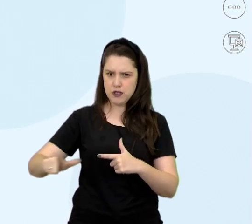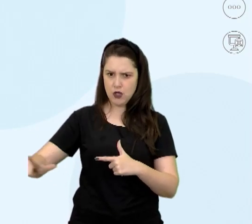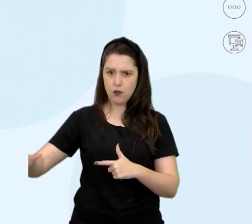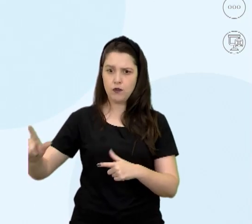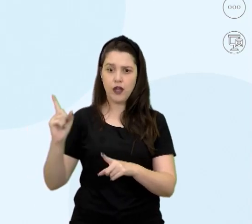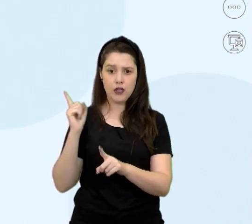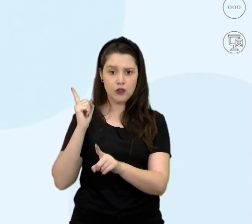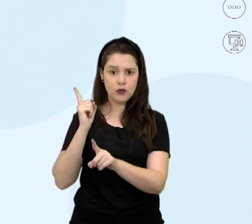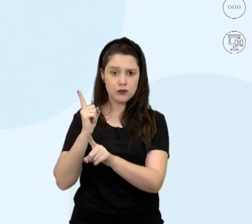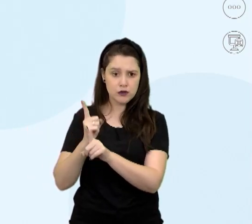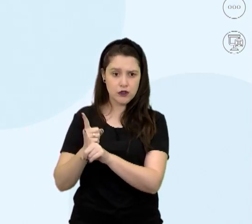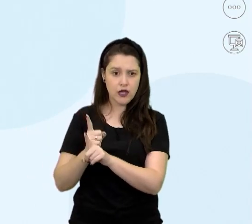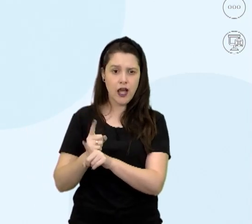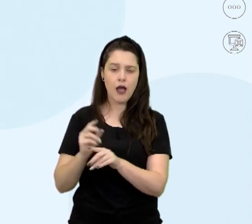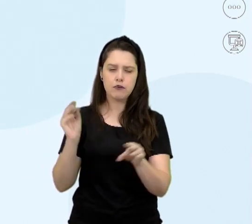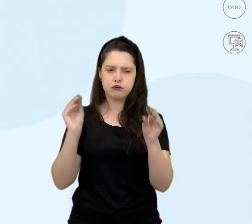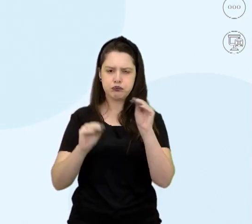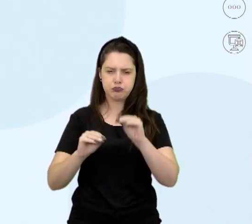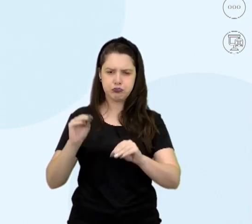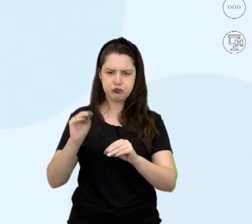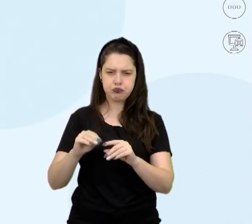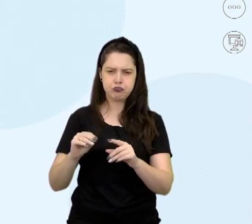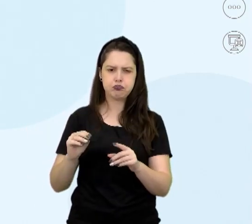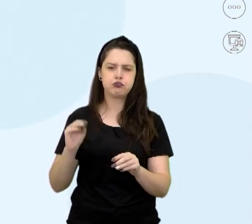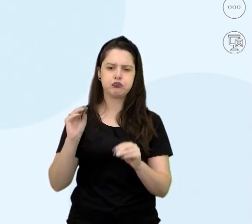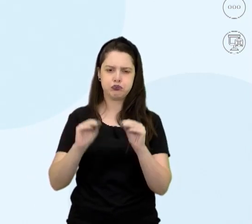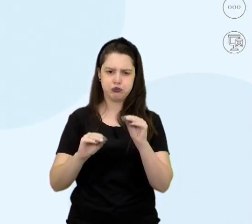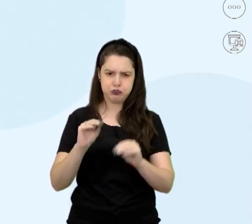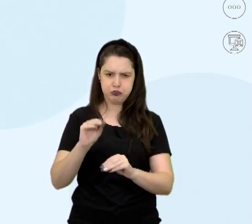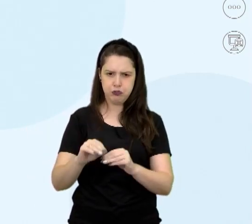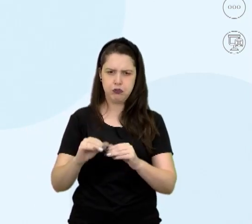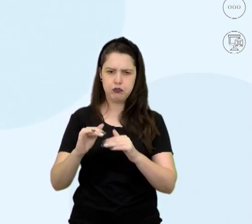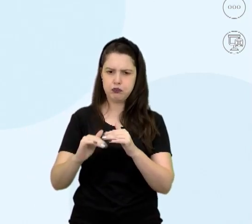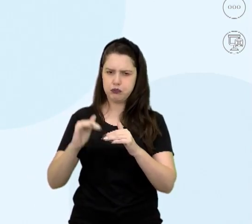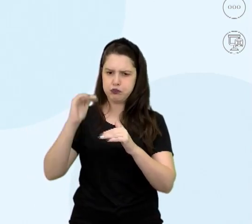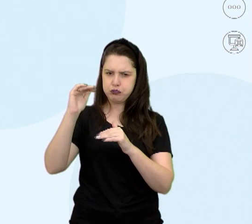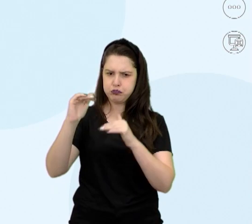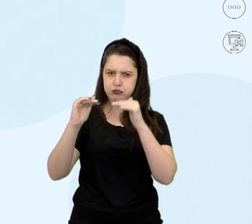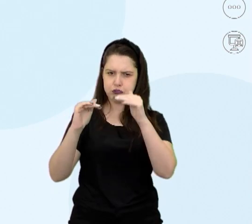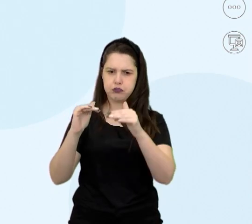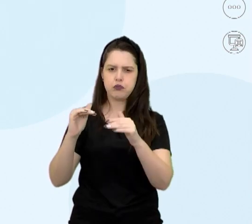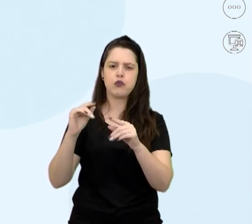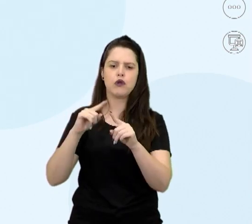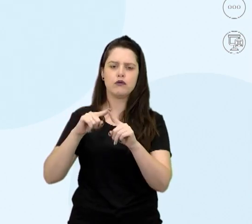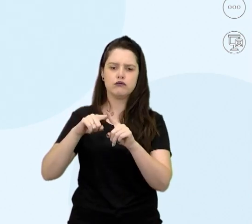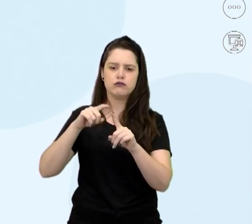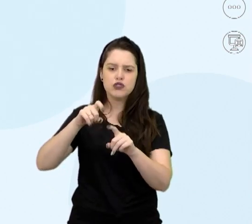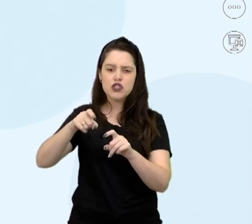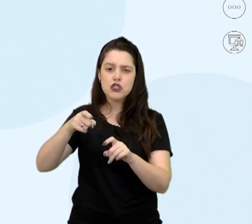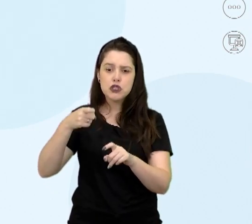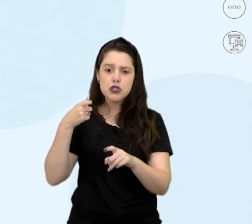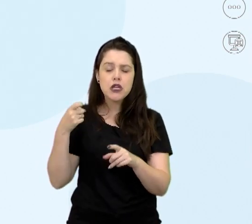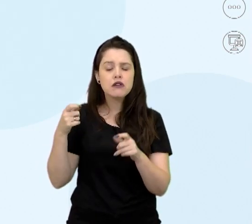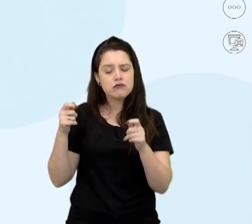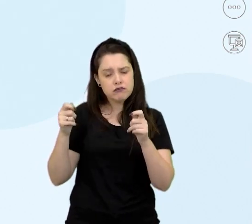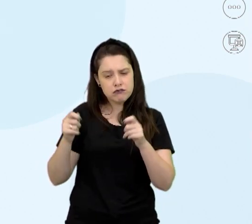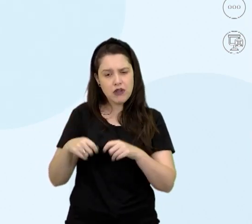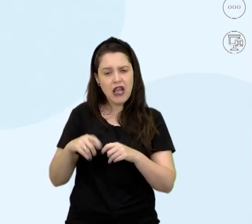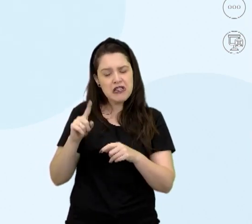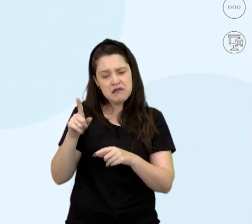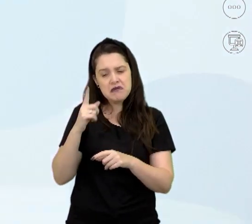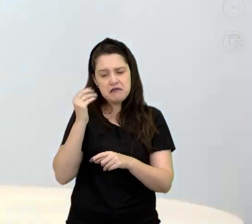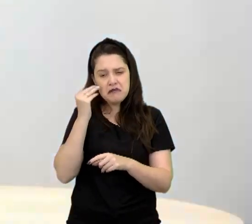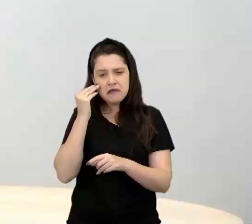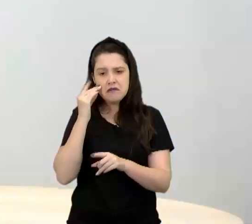esse, tá bom? Monta a razão, coloca aí um lado sobre o outro, um lado sobre X, e aí você faz em cruz que vocês vão achar. Desculpa